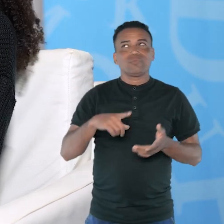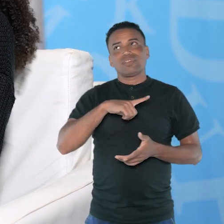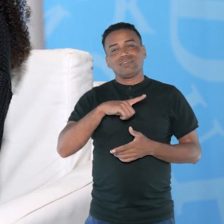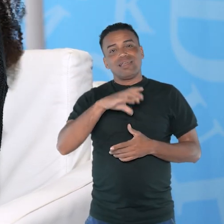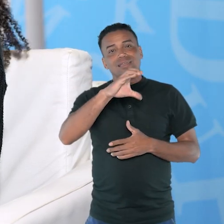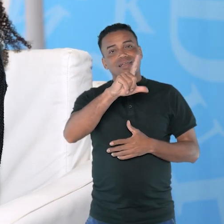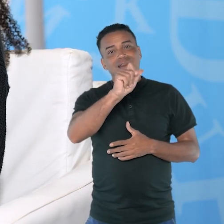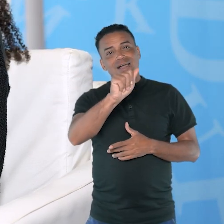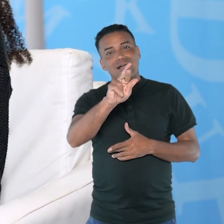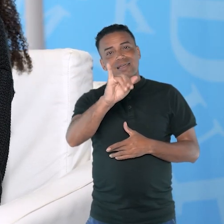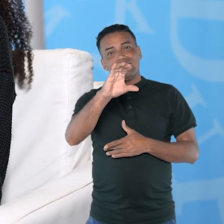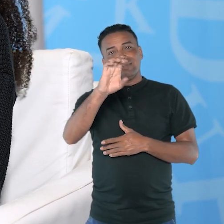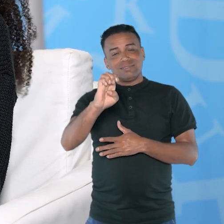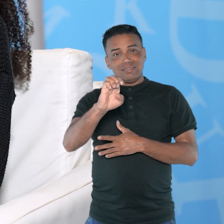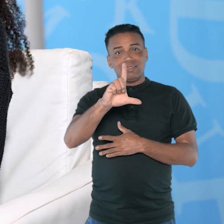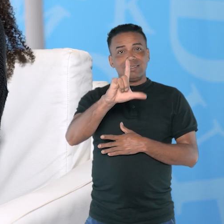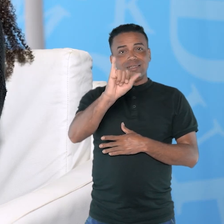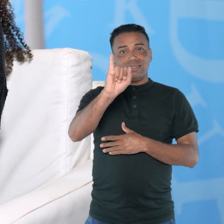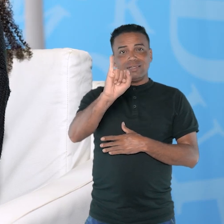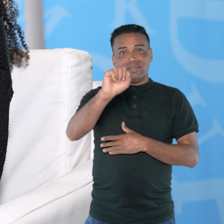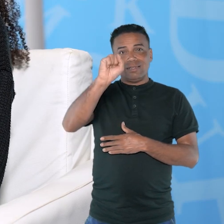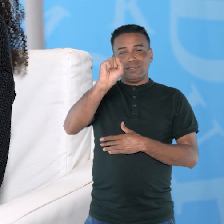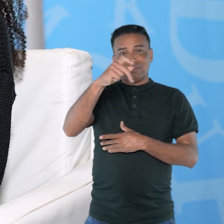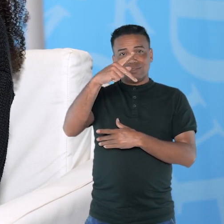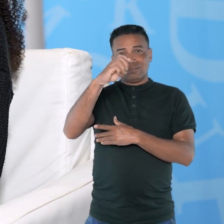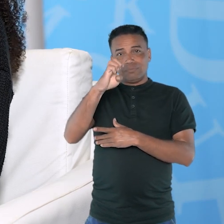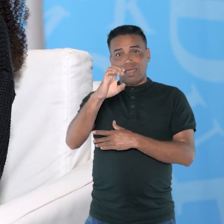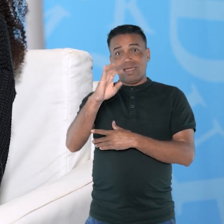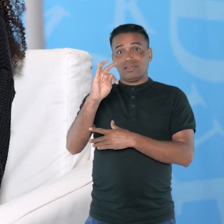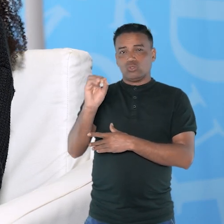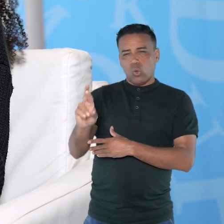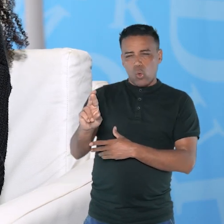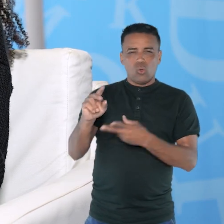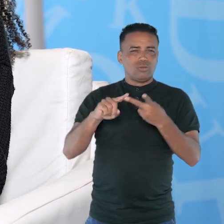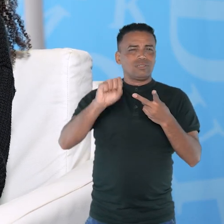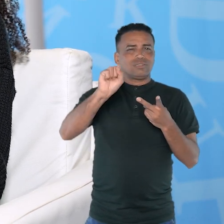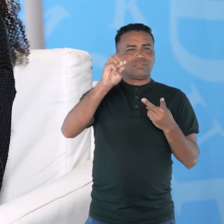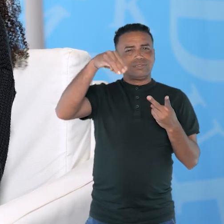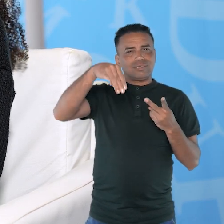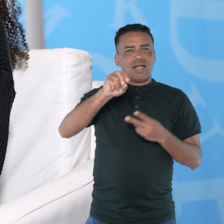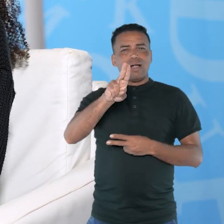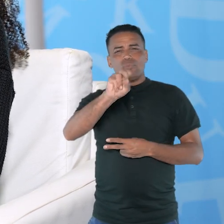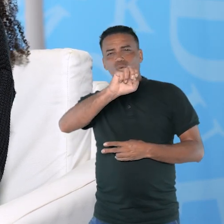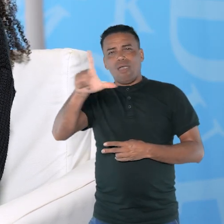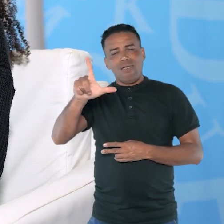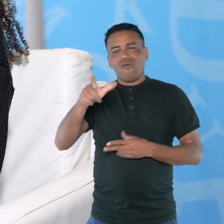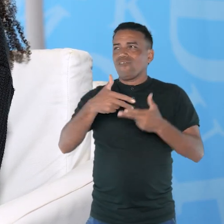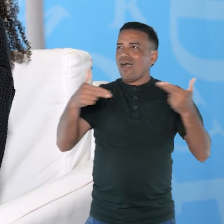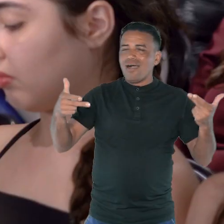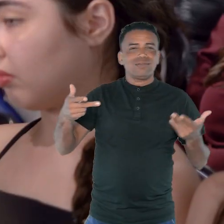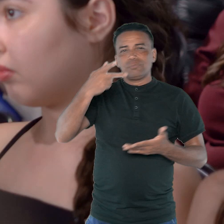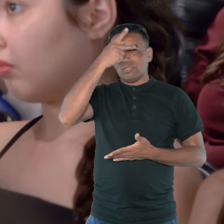lá no Hotel Nacional, chiquérrima, o Samuel Ravé, vários escritores que foram para lá. Então, tem essa coisa assim,